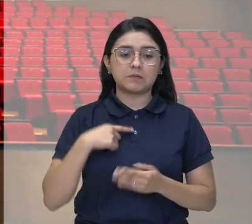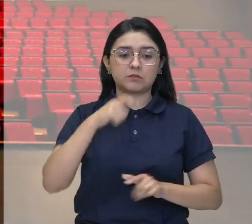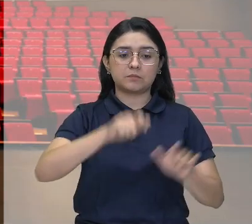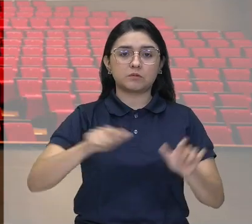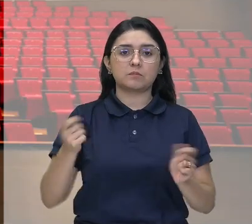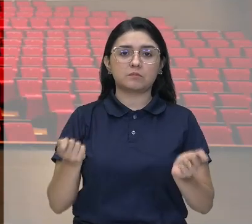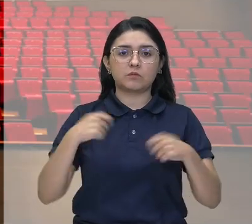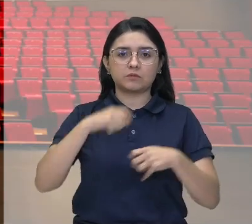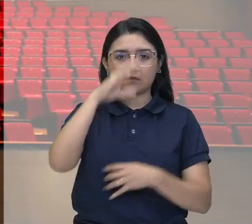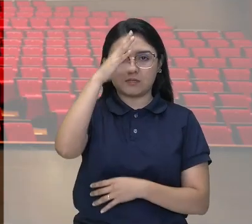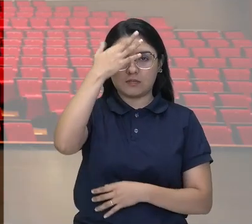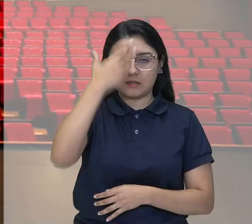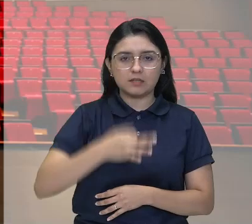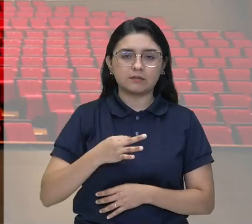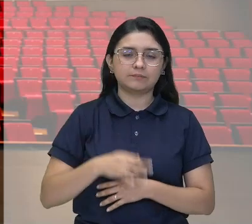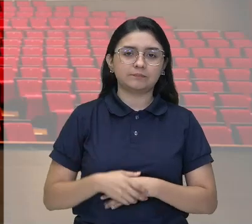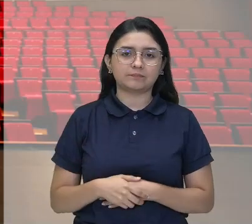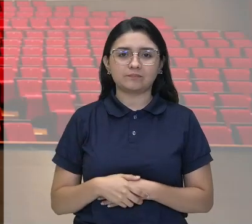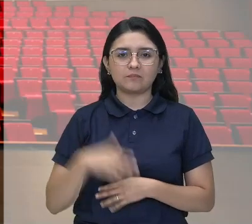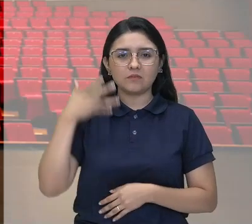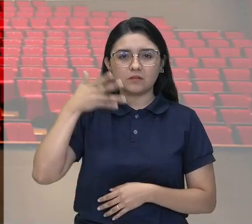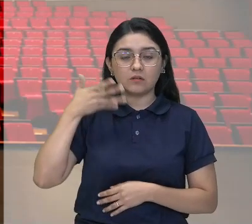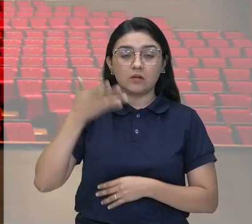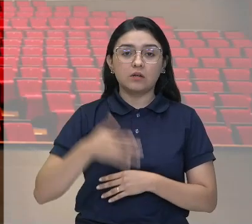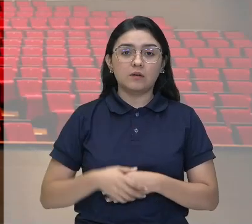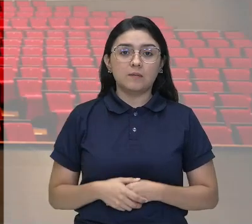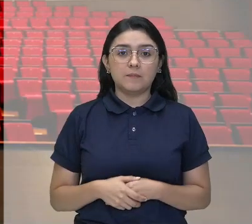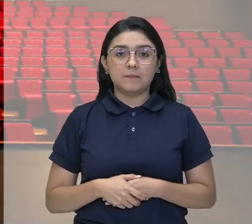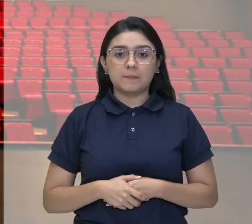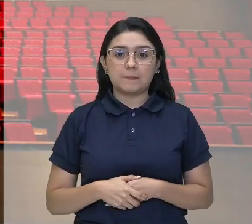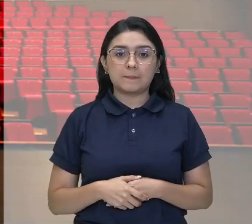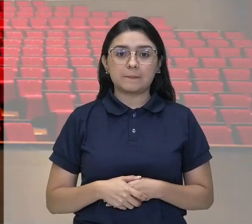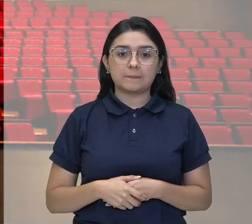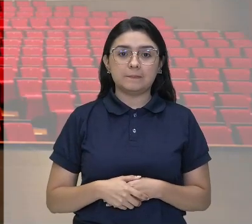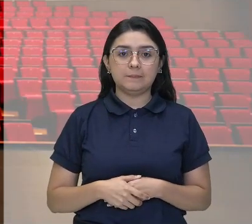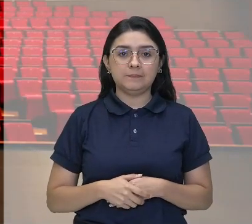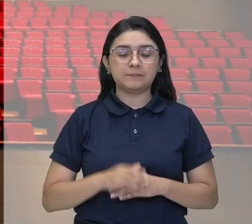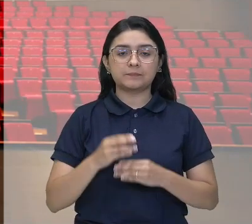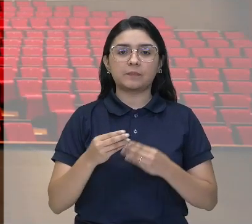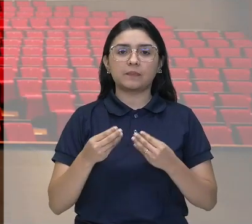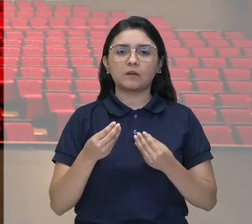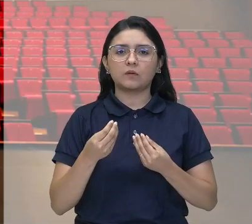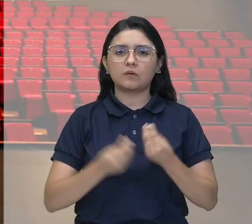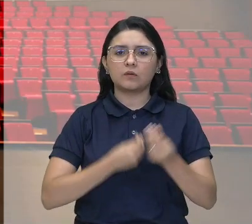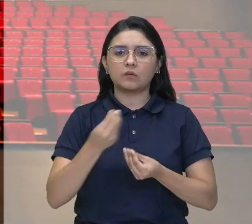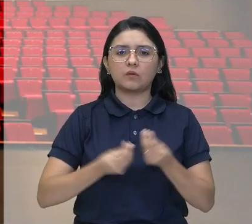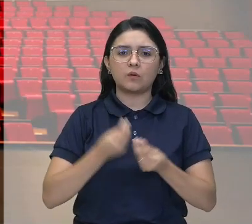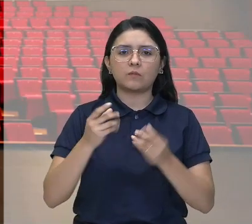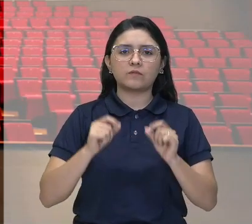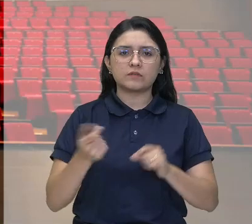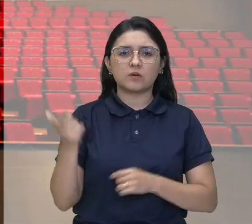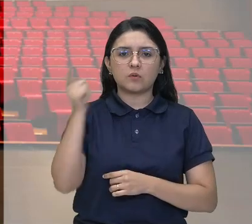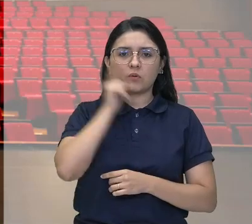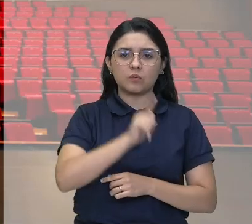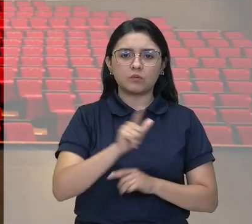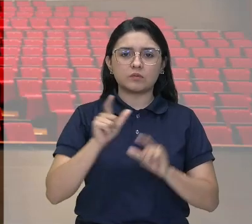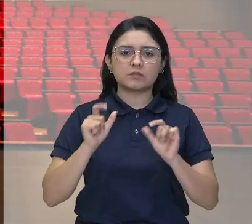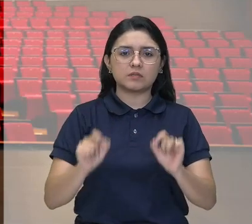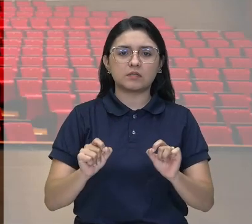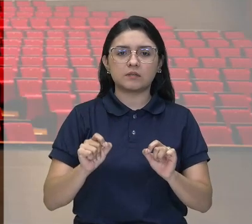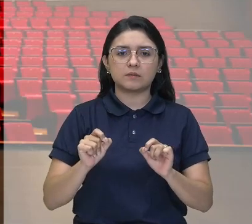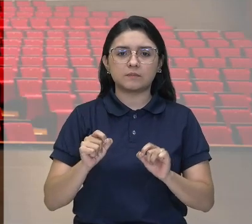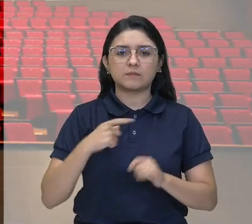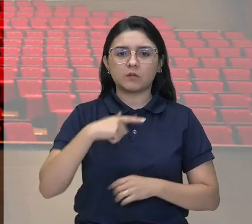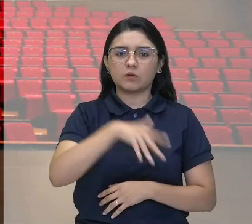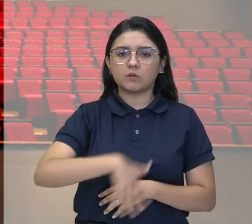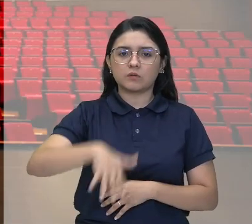entender, tá? E como é que você vai dominar o espaço em que você está? Nós temos que